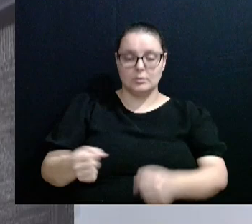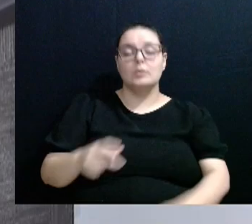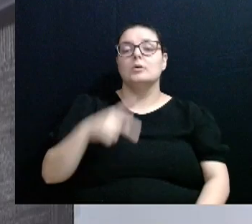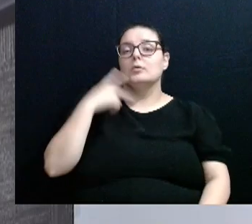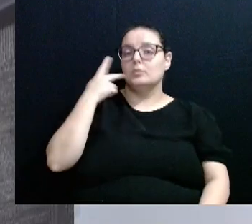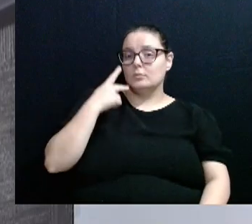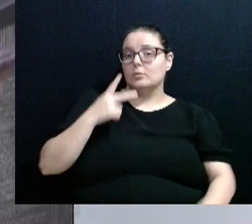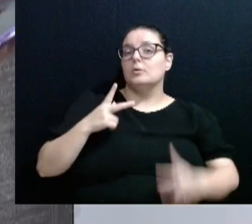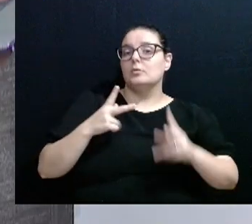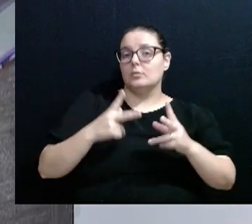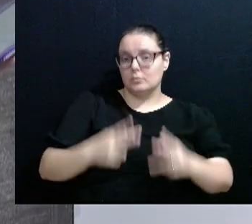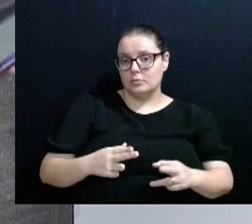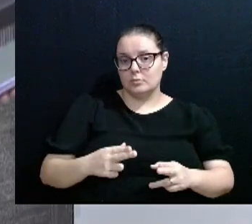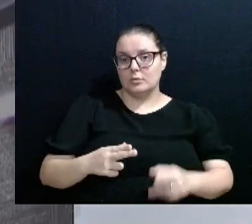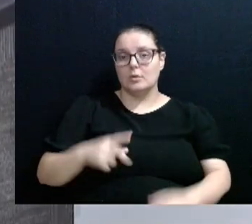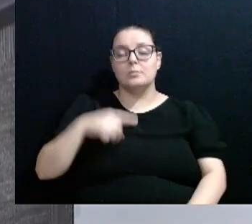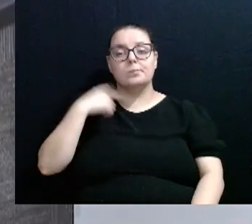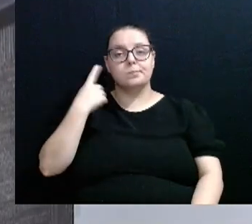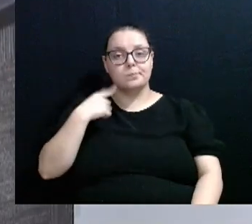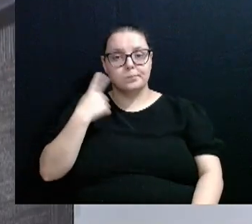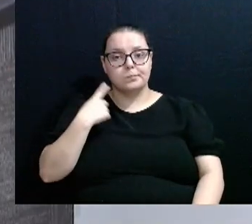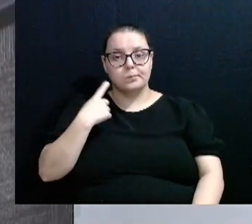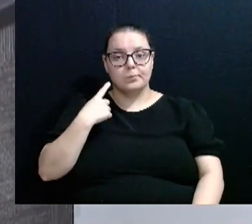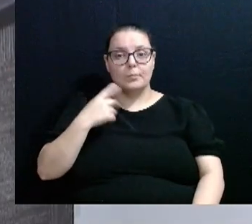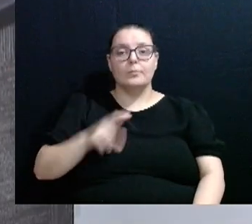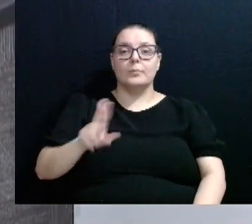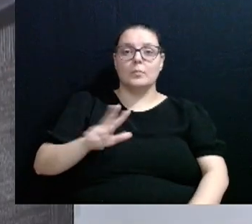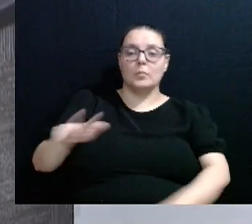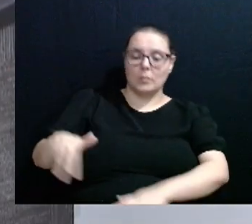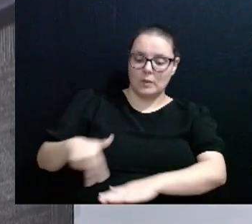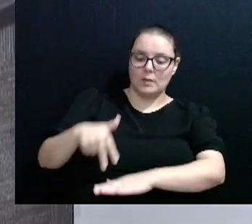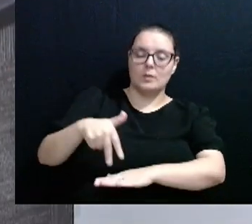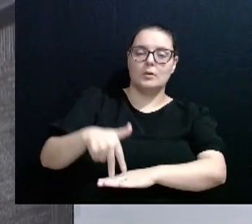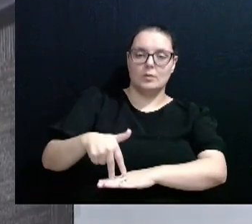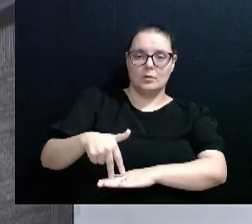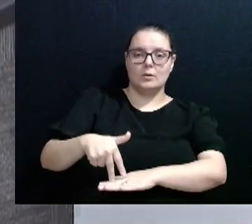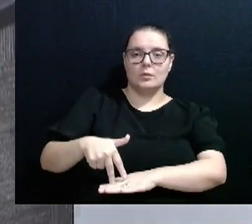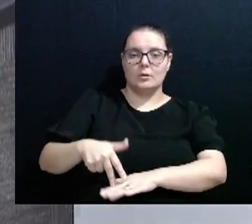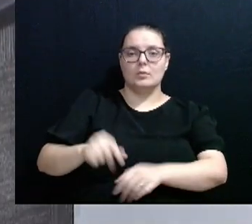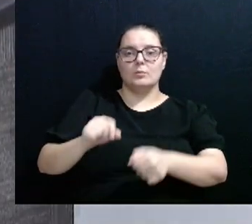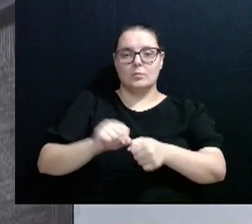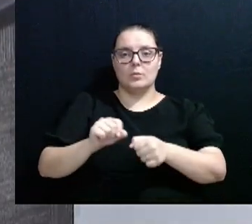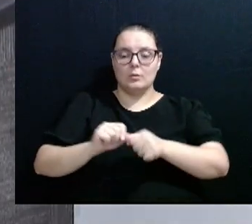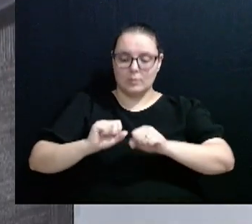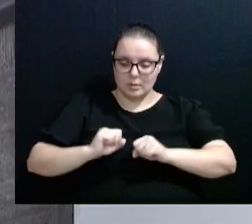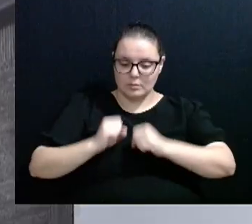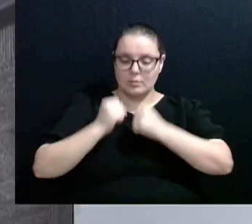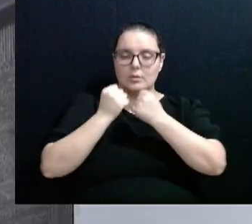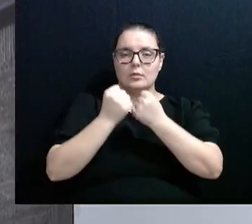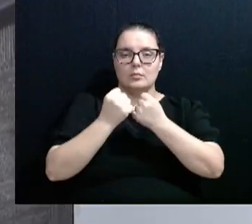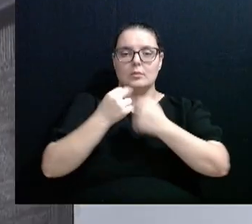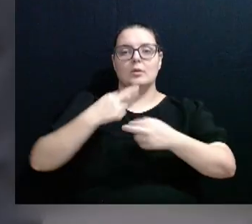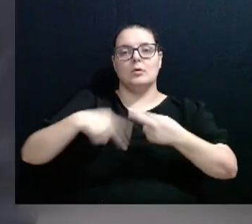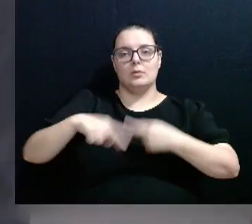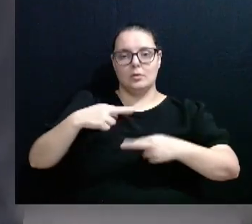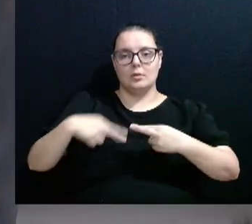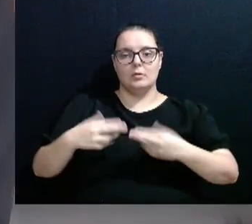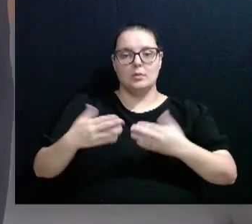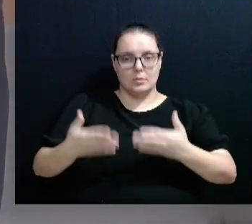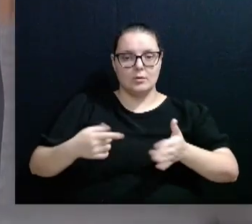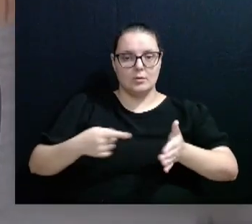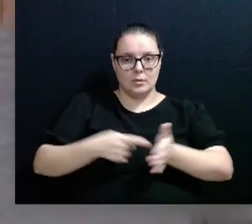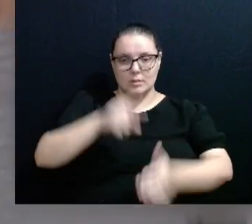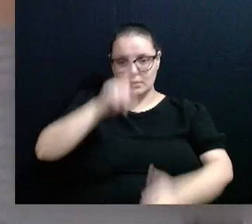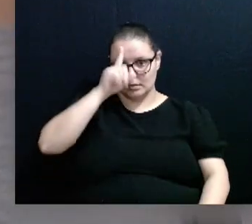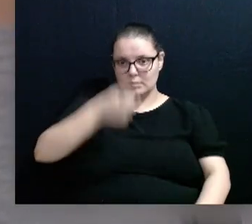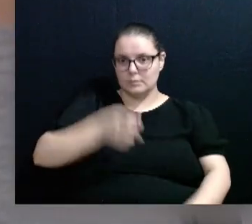seu advogado usaram a tribuna para fazer a defesa em relação a esta decisão. A